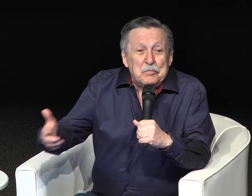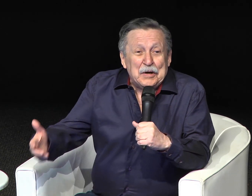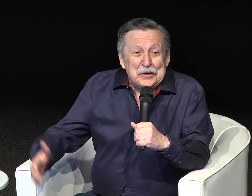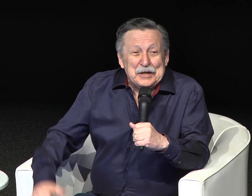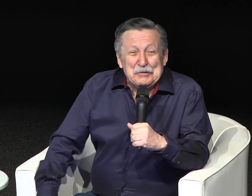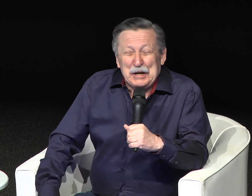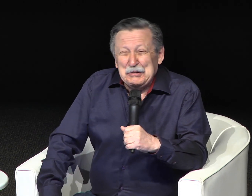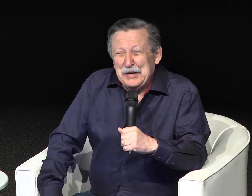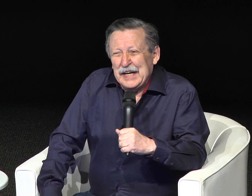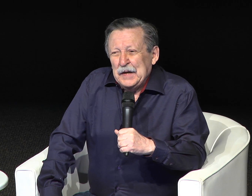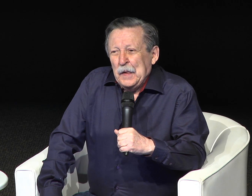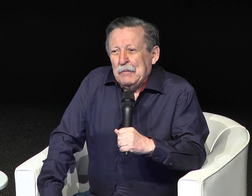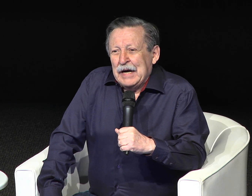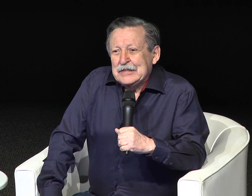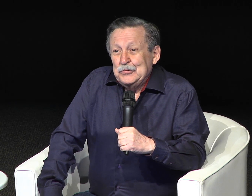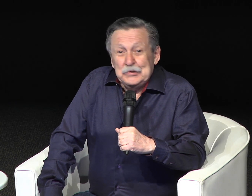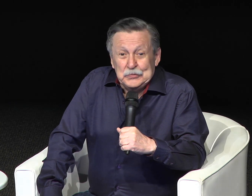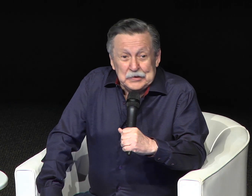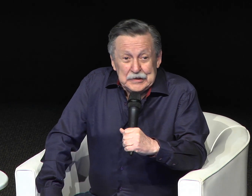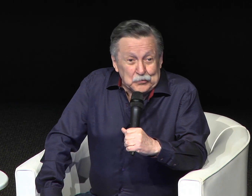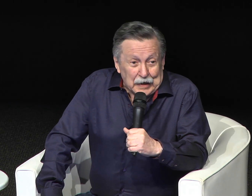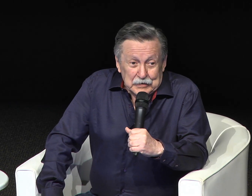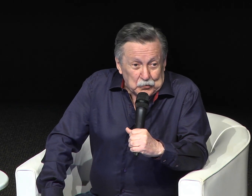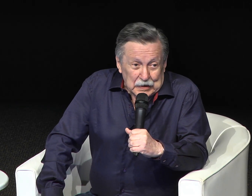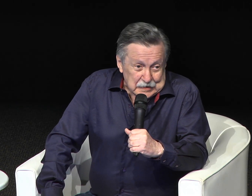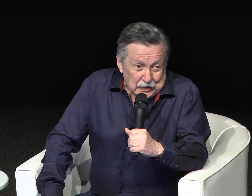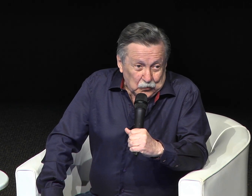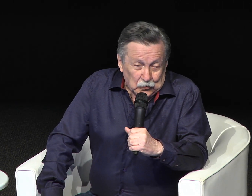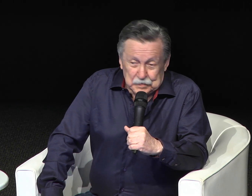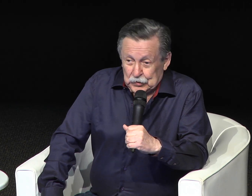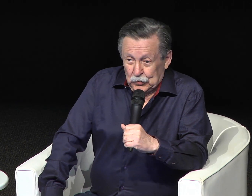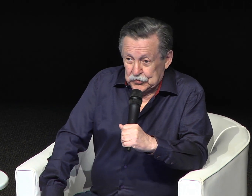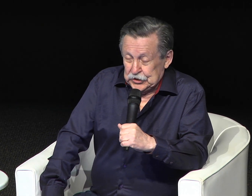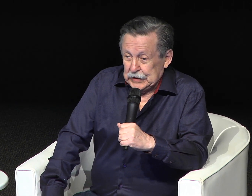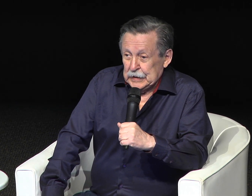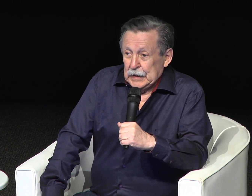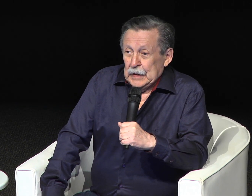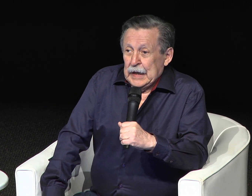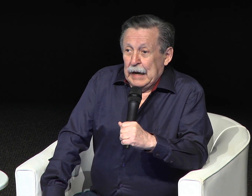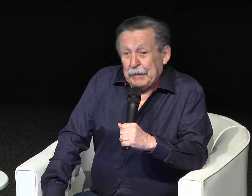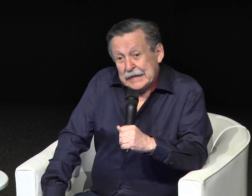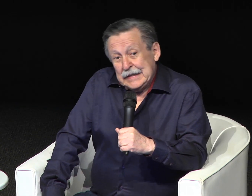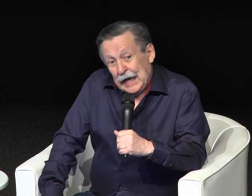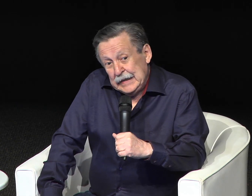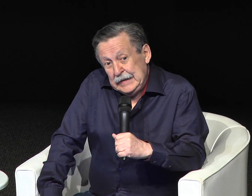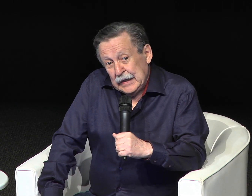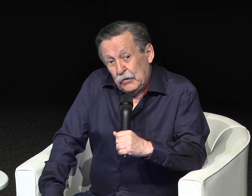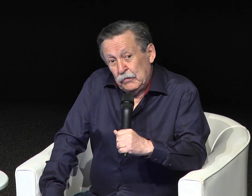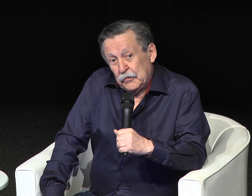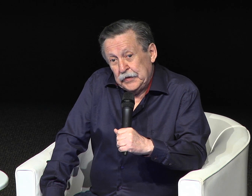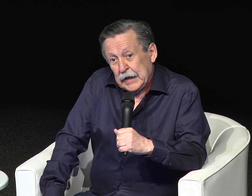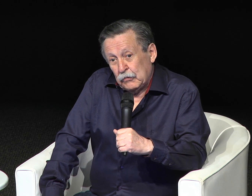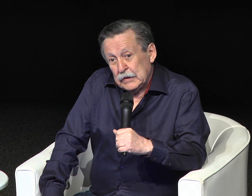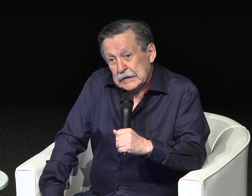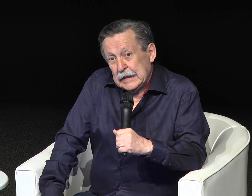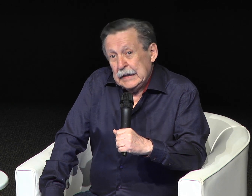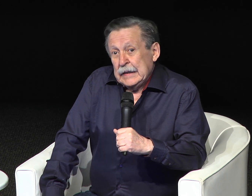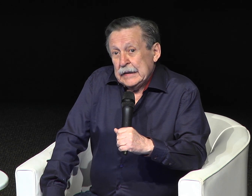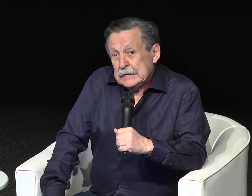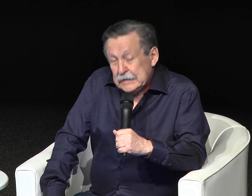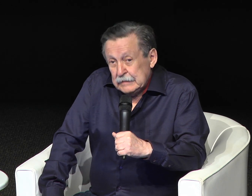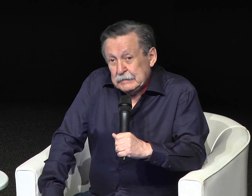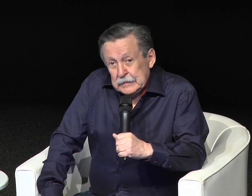casei com uma educadora, mas não tinha estudado educação ou psicologia. A partir daí, então, eu vi que a